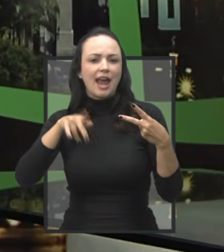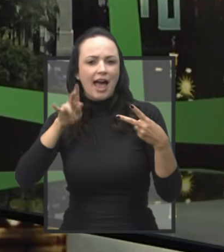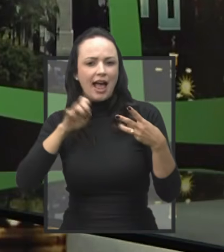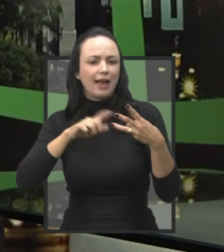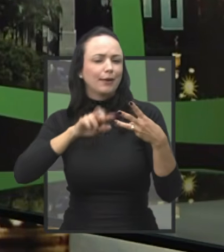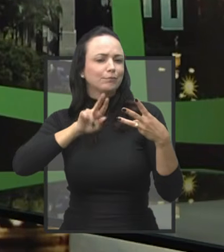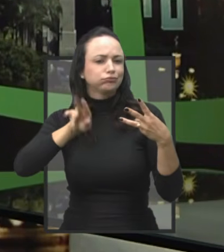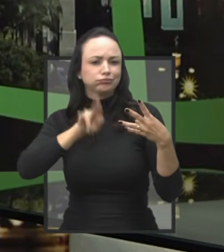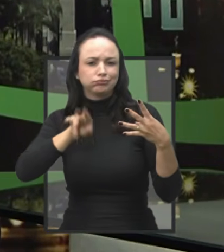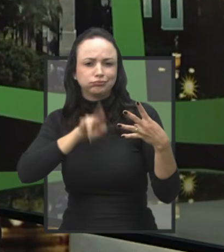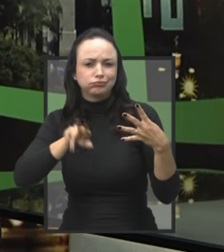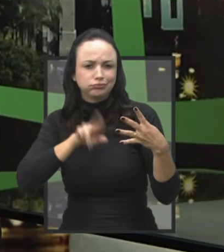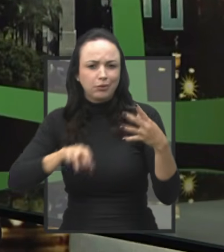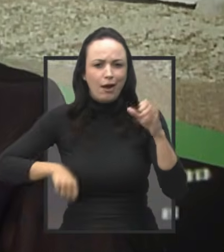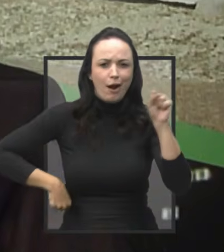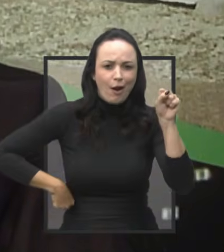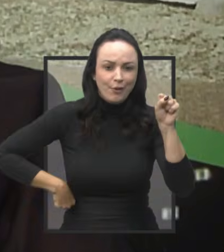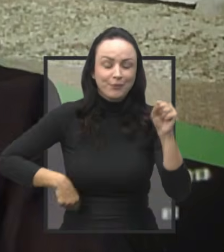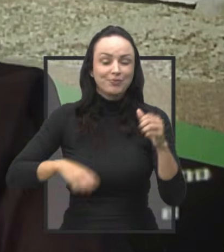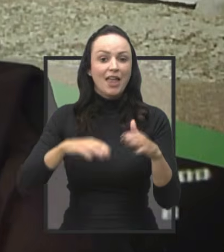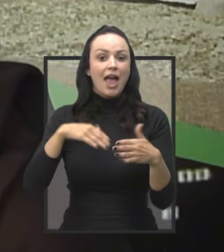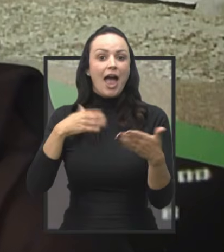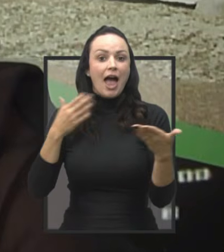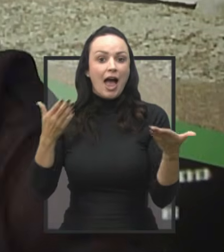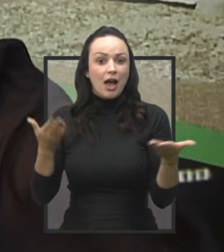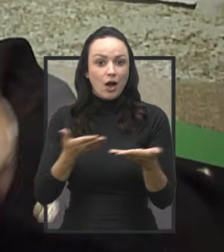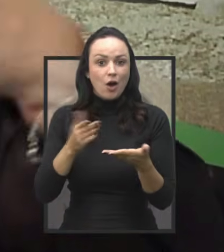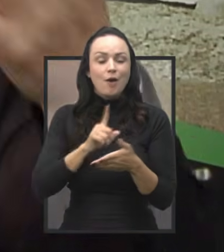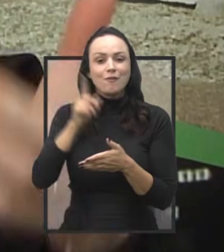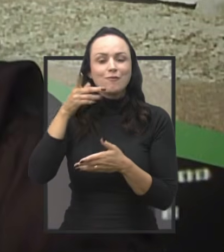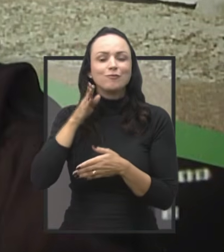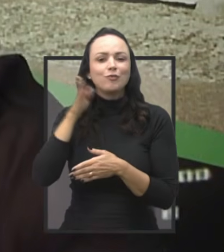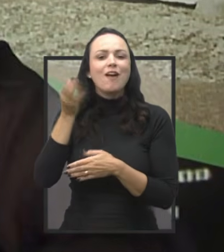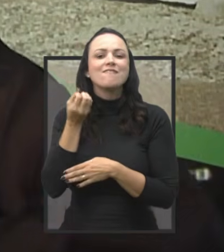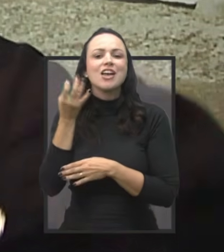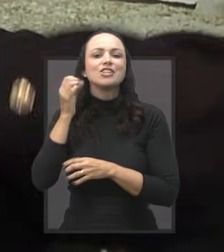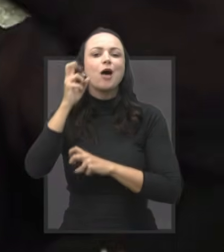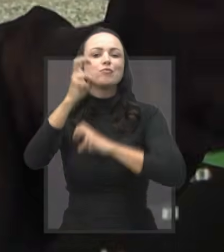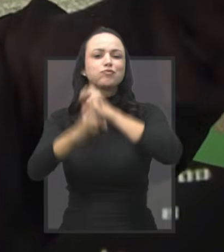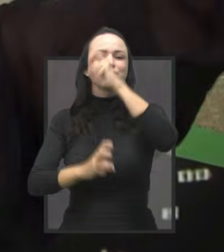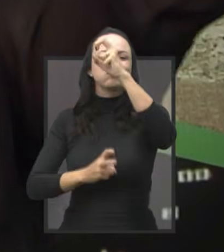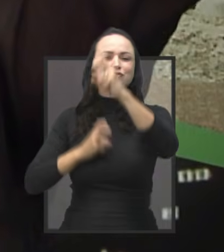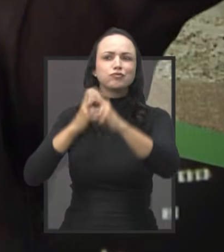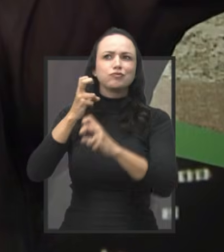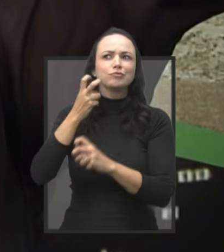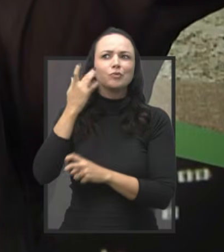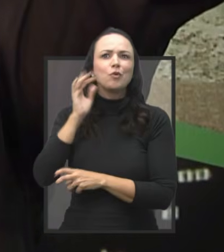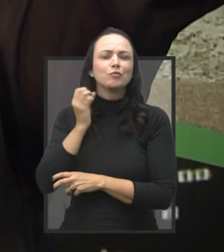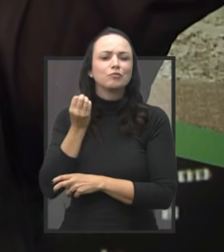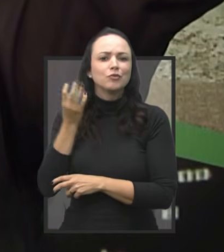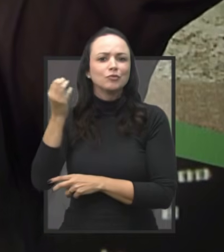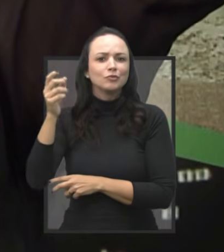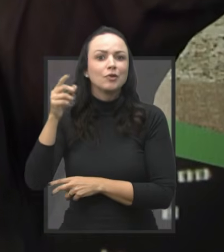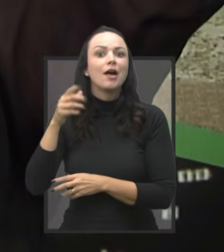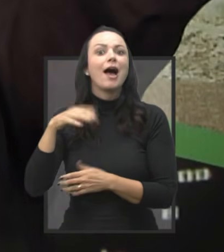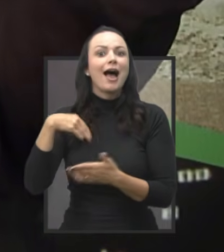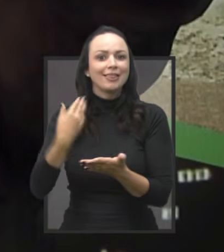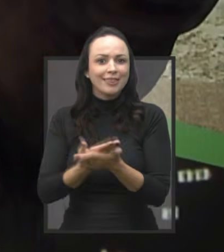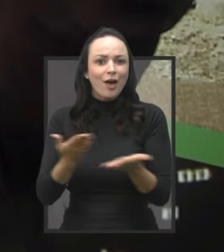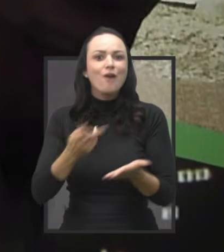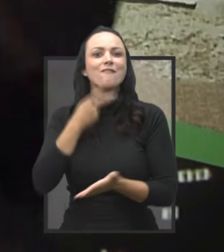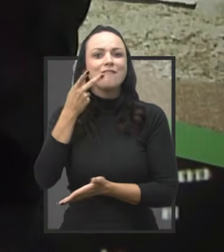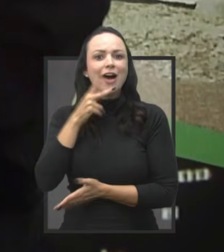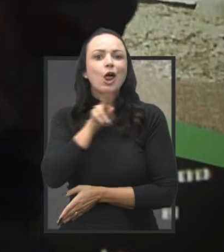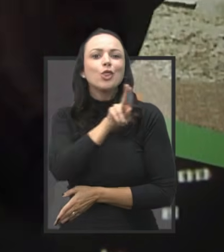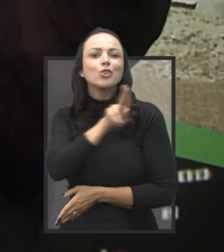Flash Gordon, Fantasma. E hoje ainda o pessoal que foi pro Play Center, que foi pra sei aonde aí, eles ainda